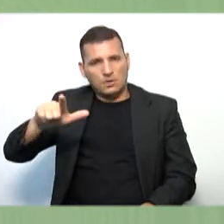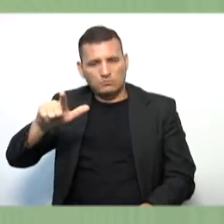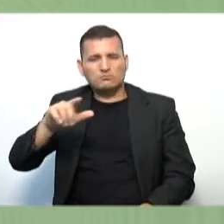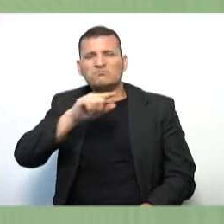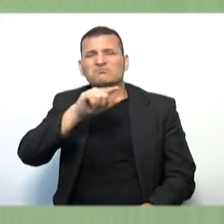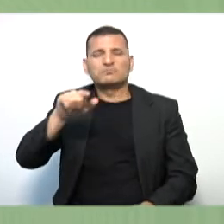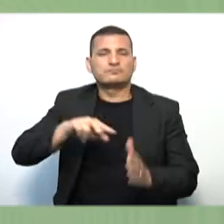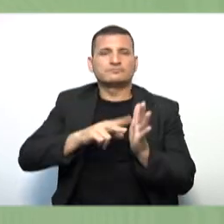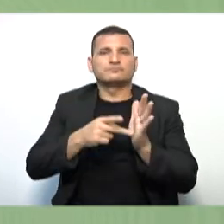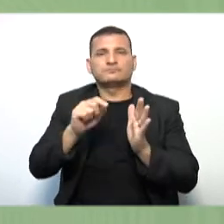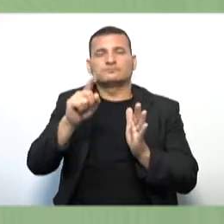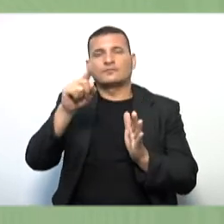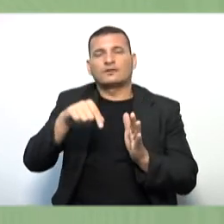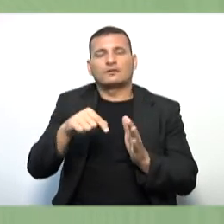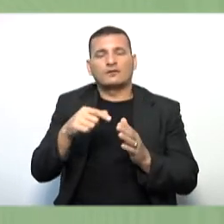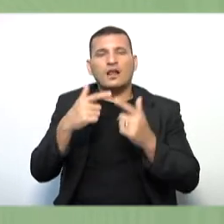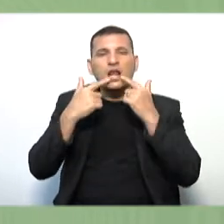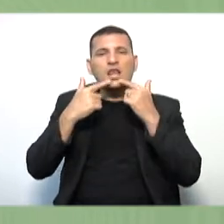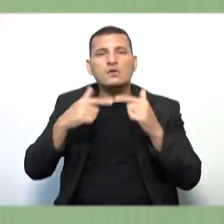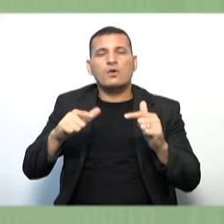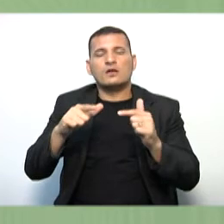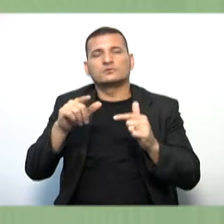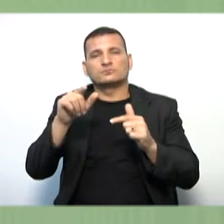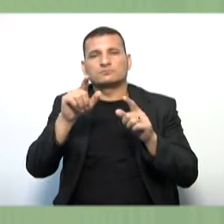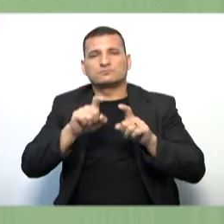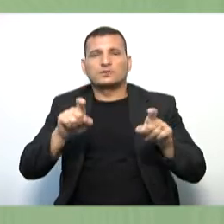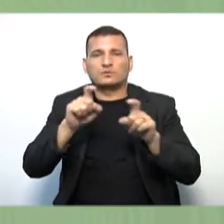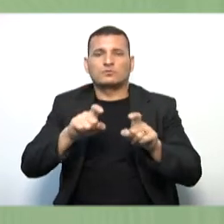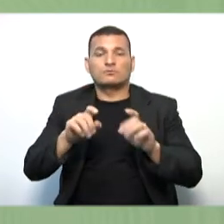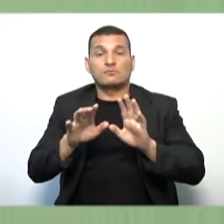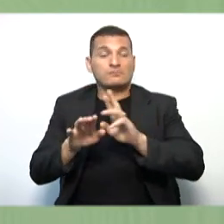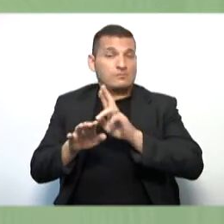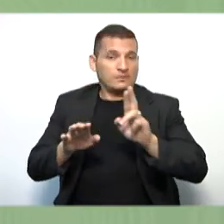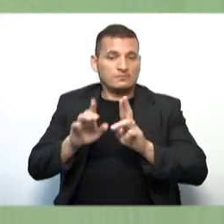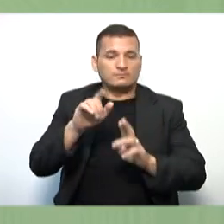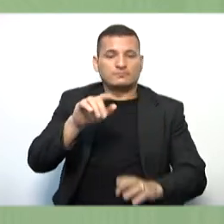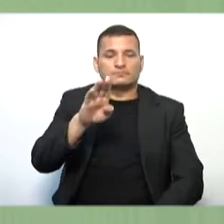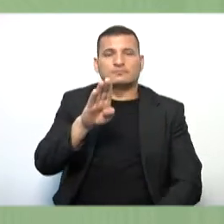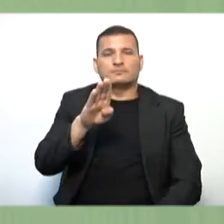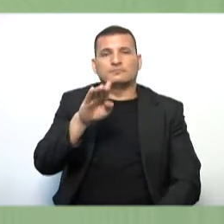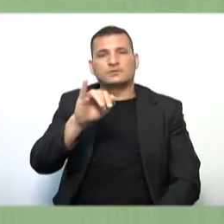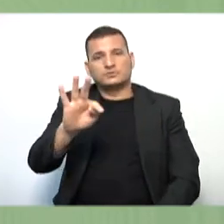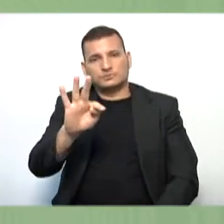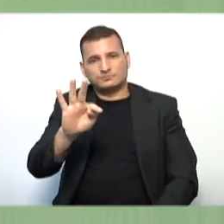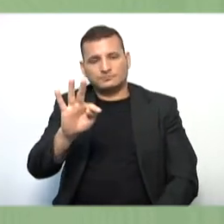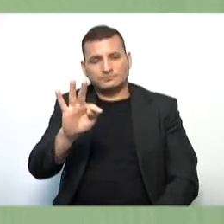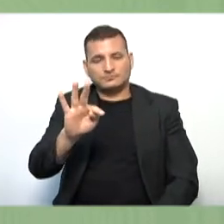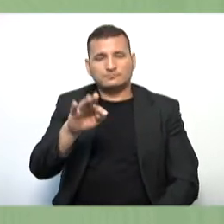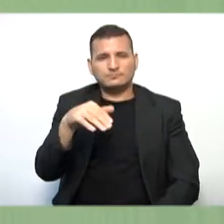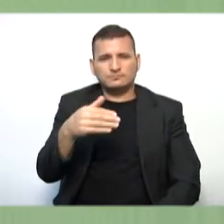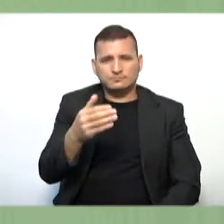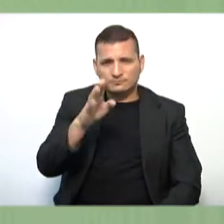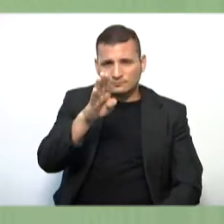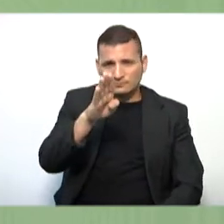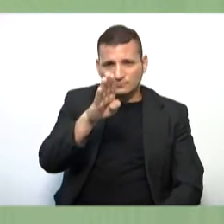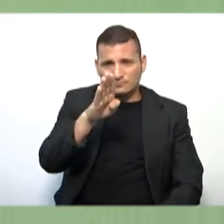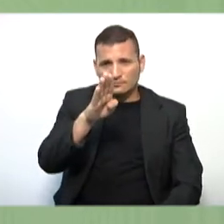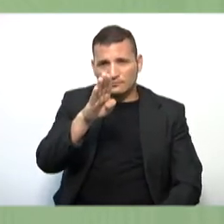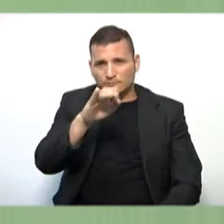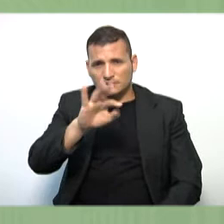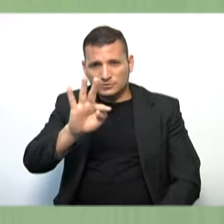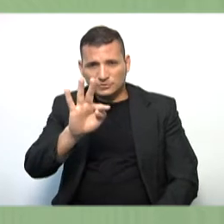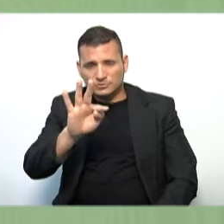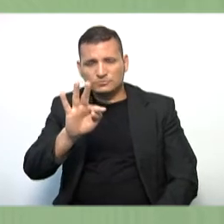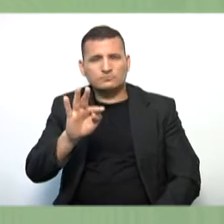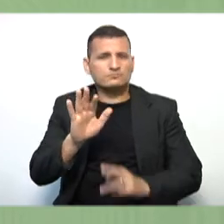Bit, binary digit, ou dígito binário, né? Falamos em bit, bit é representado